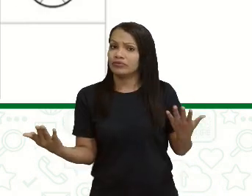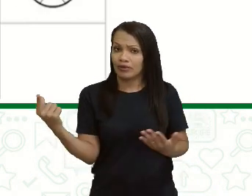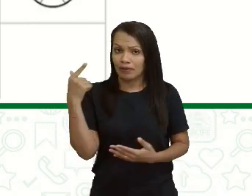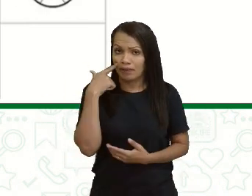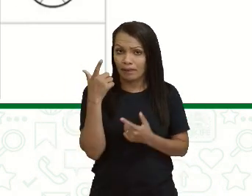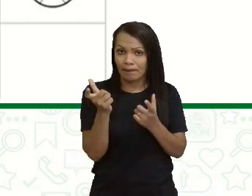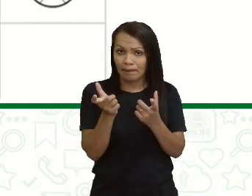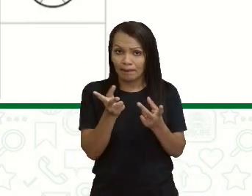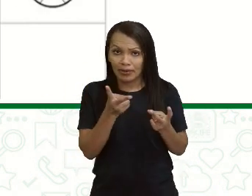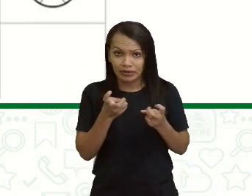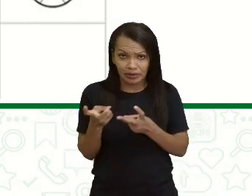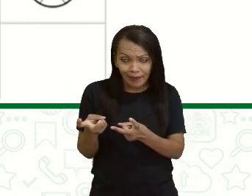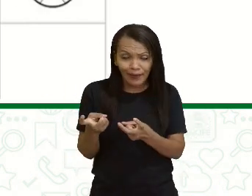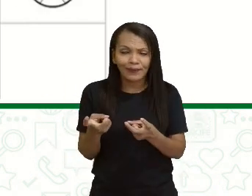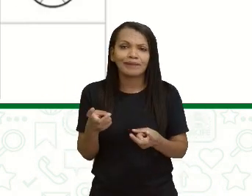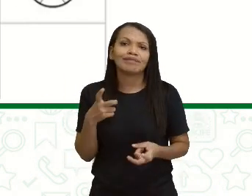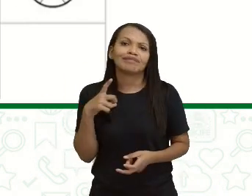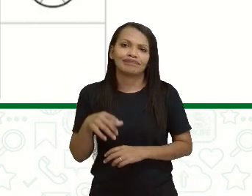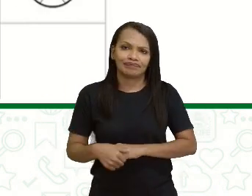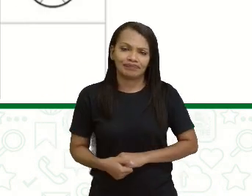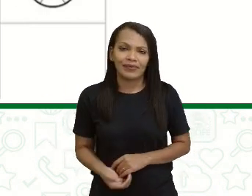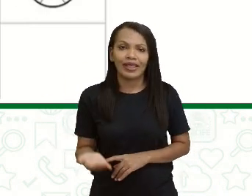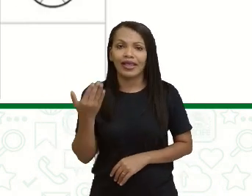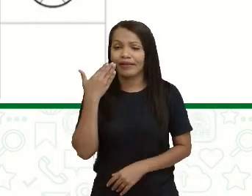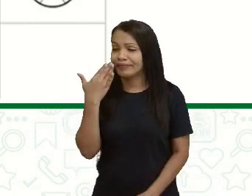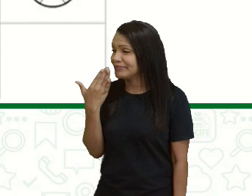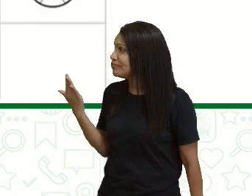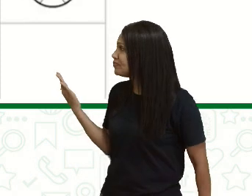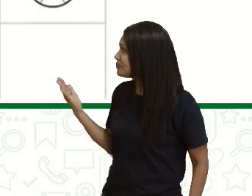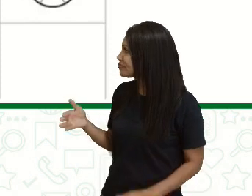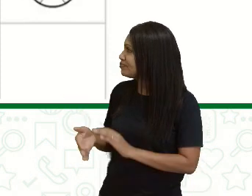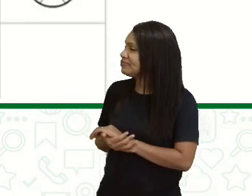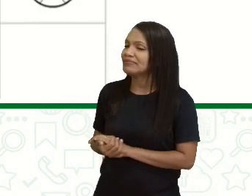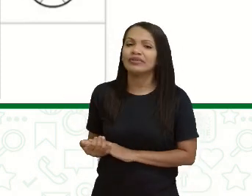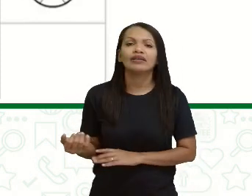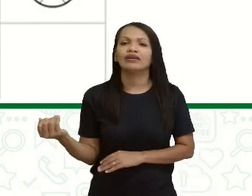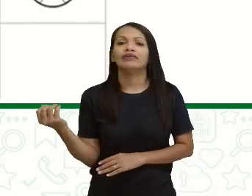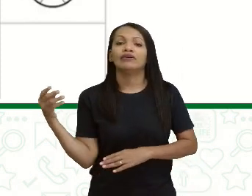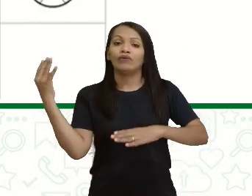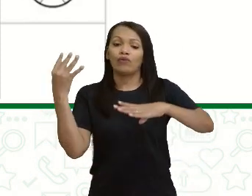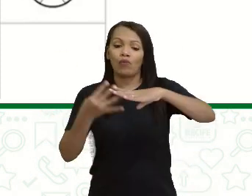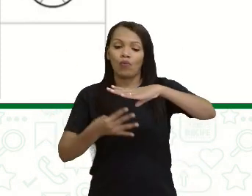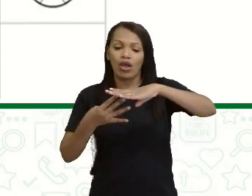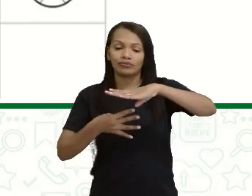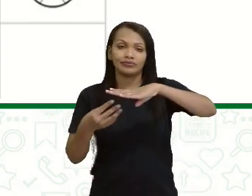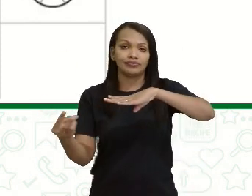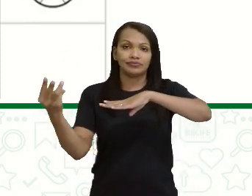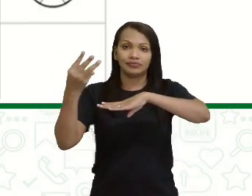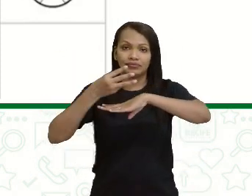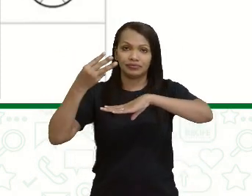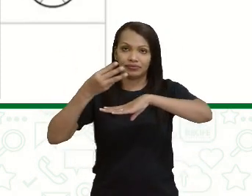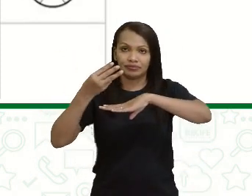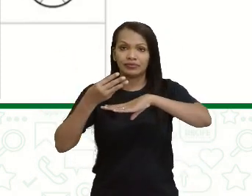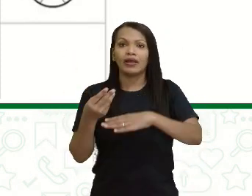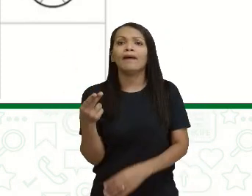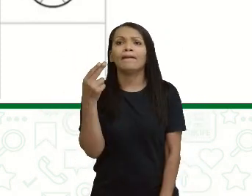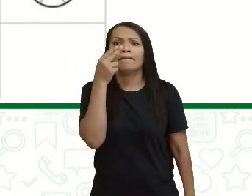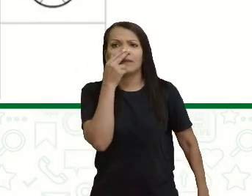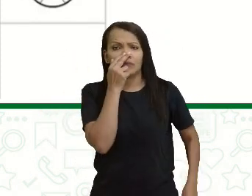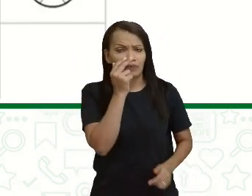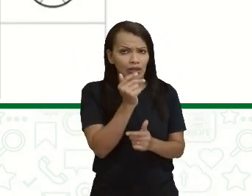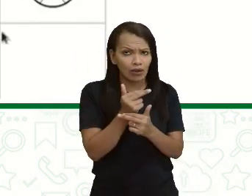Então, aí são 4 partes e 3 estão pintadas. Olha só, a mesma